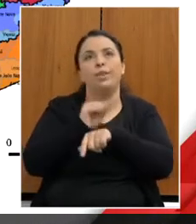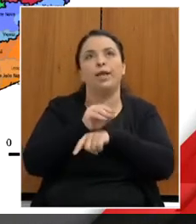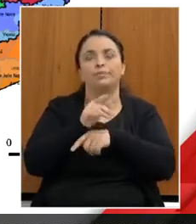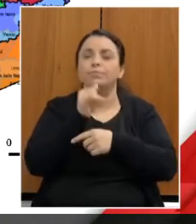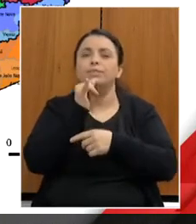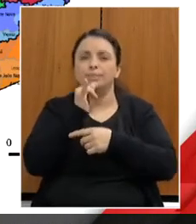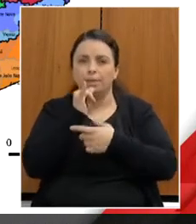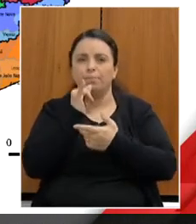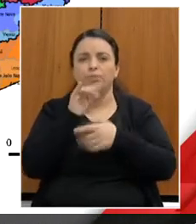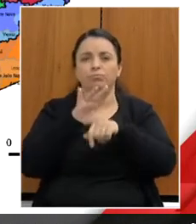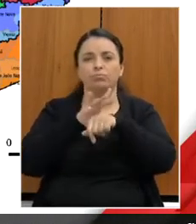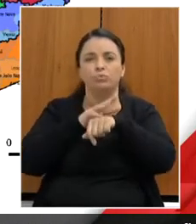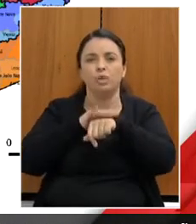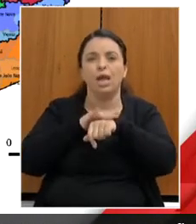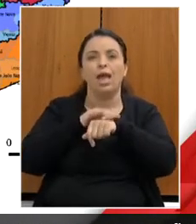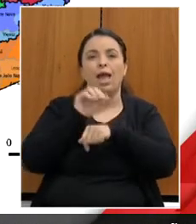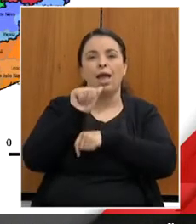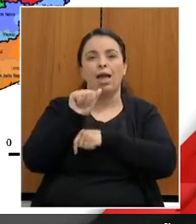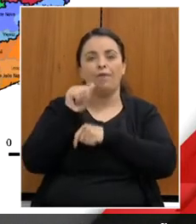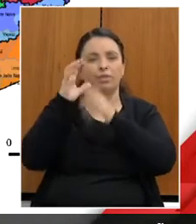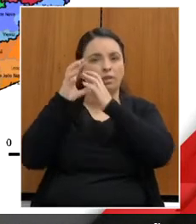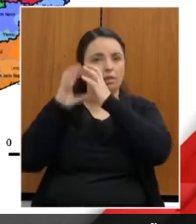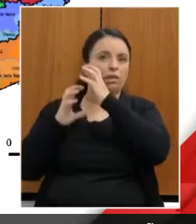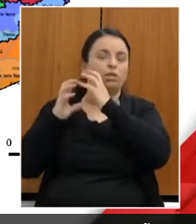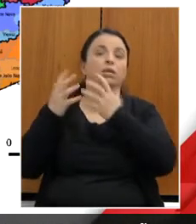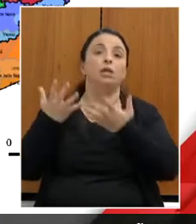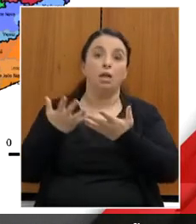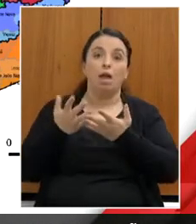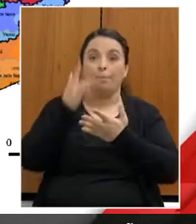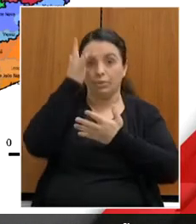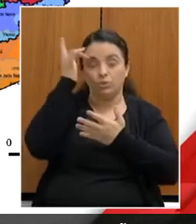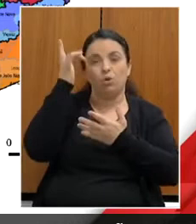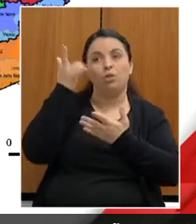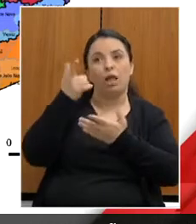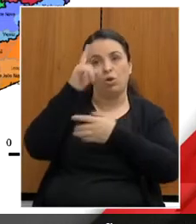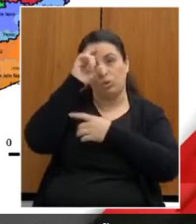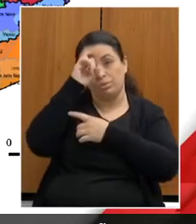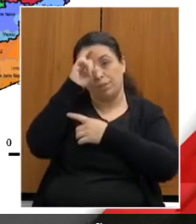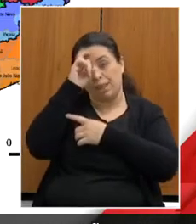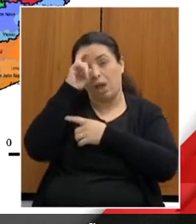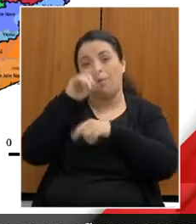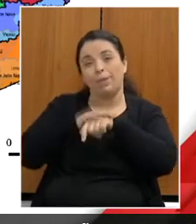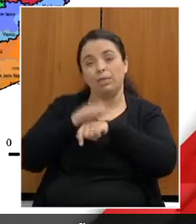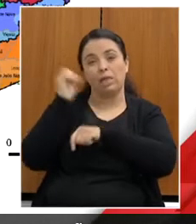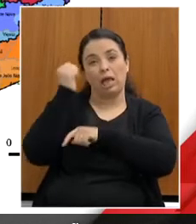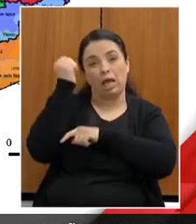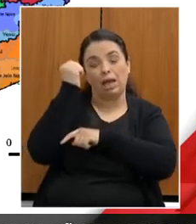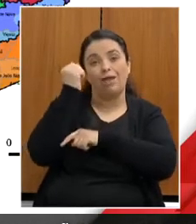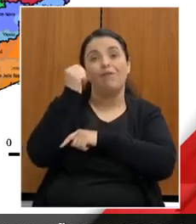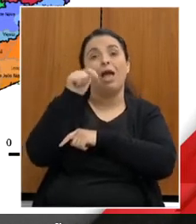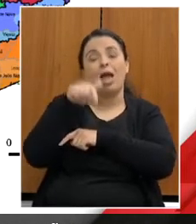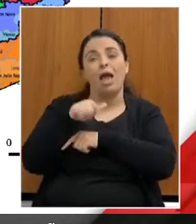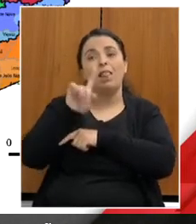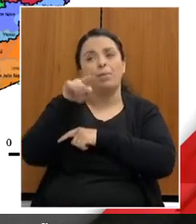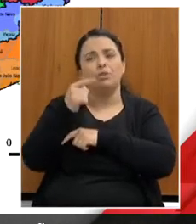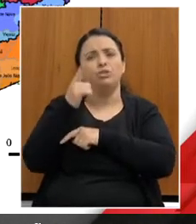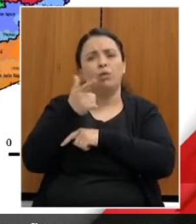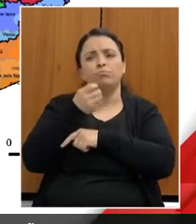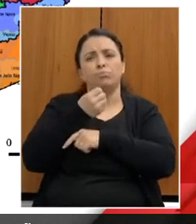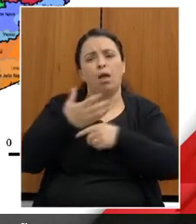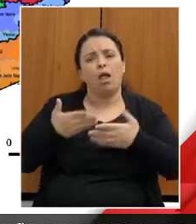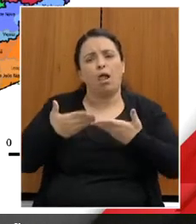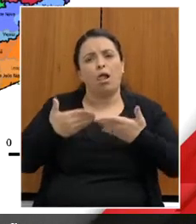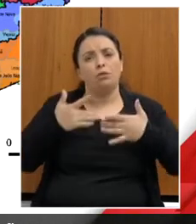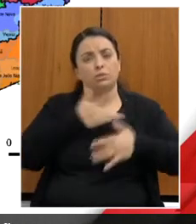O paciente é atendido em um hospital de alta complexidade, mas depois que ele precisa de uma recuperação, ele vai para um hospital plataforma,